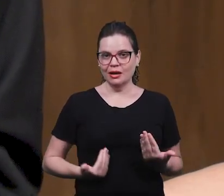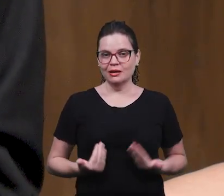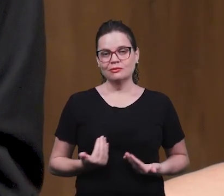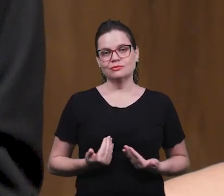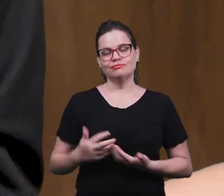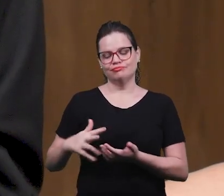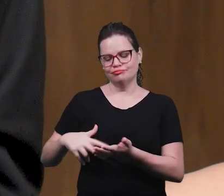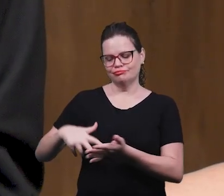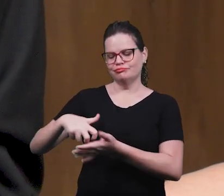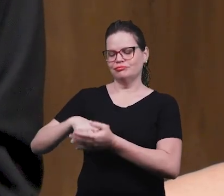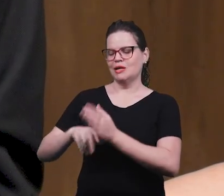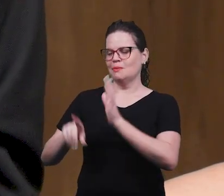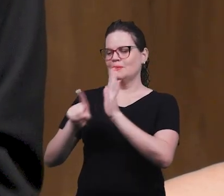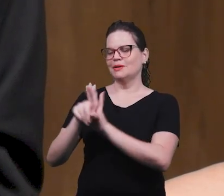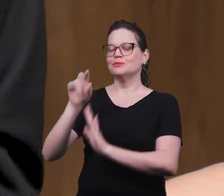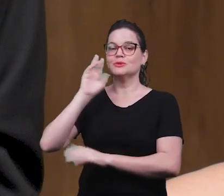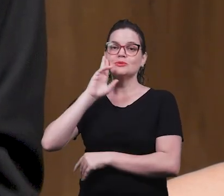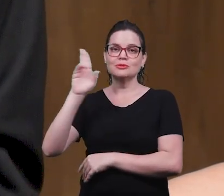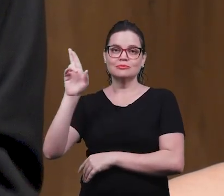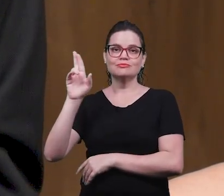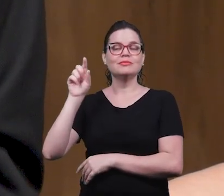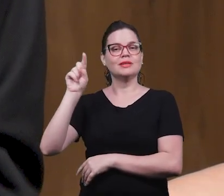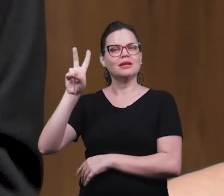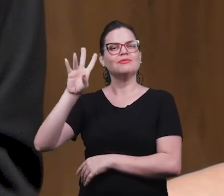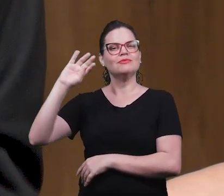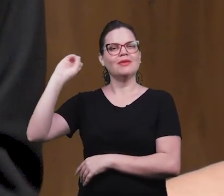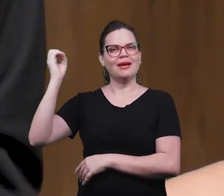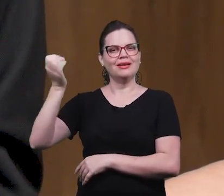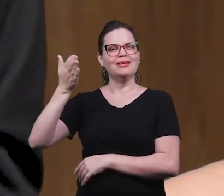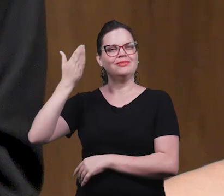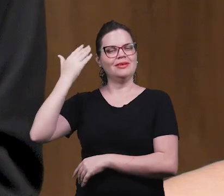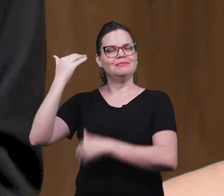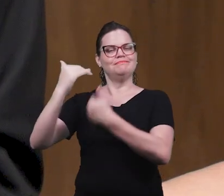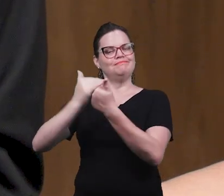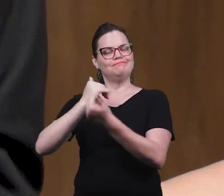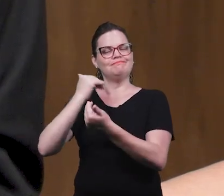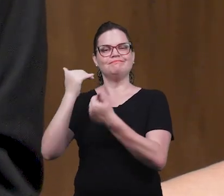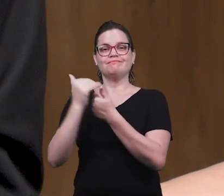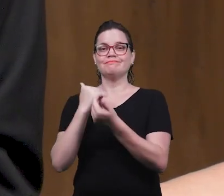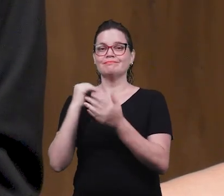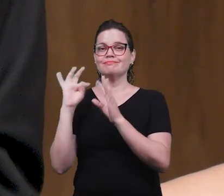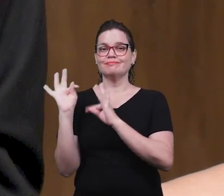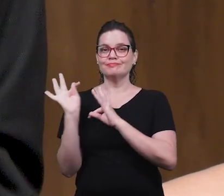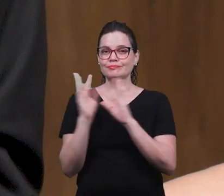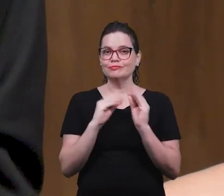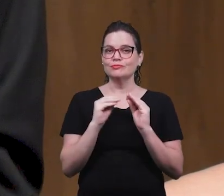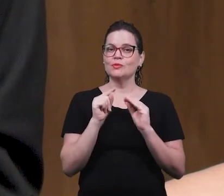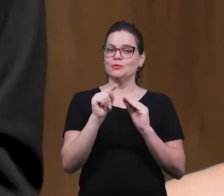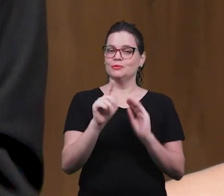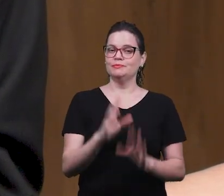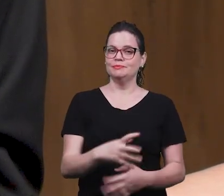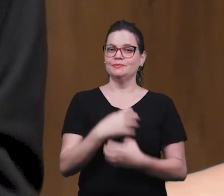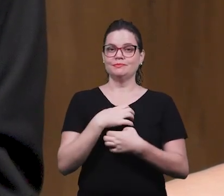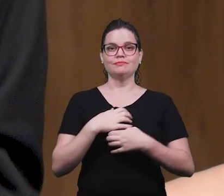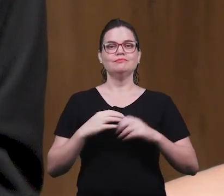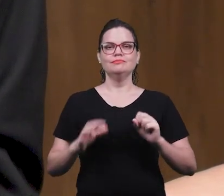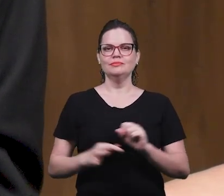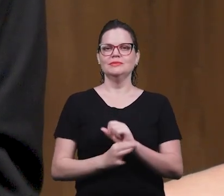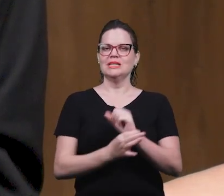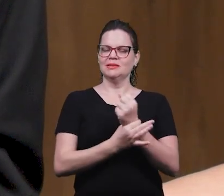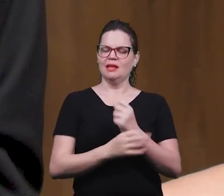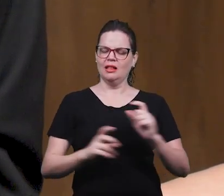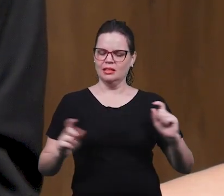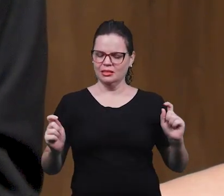pés do Senhor, né? E o Senhor vai dar toda essa direção, o Senhor vai dar a segurança para